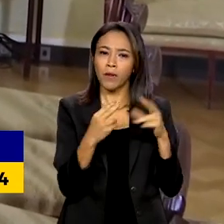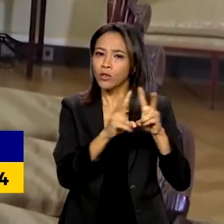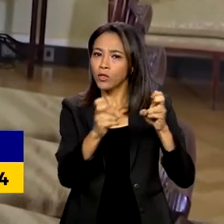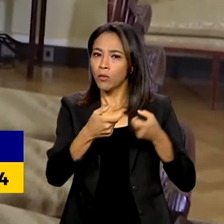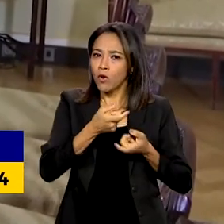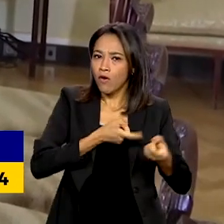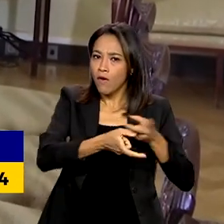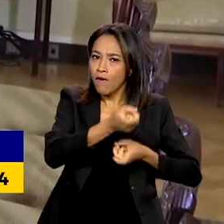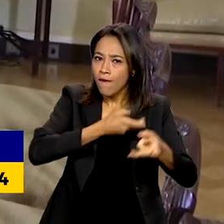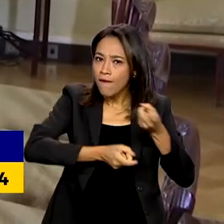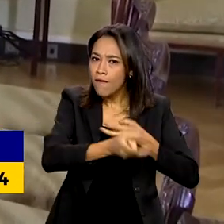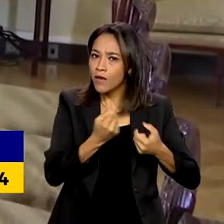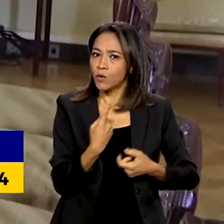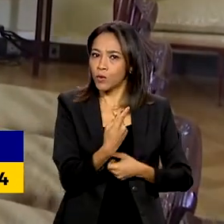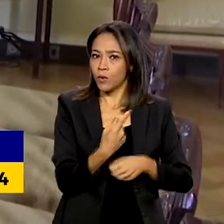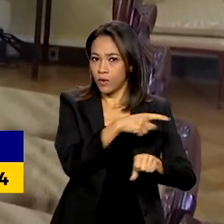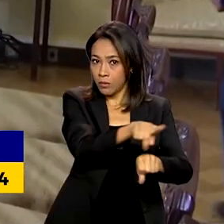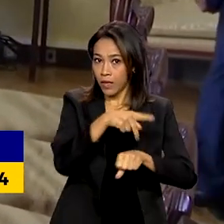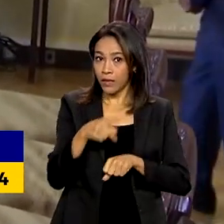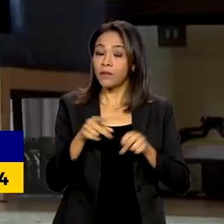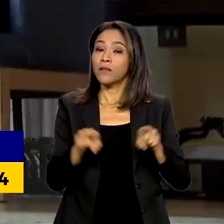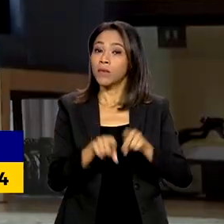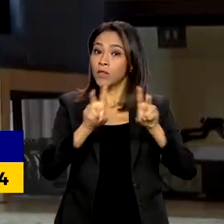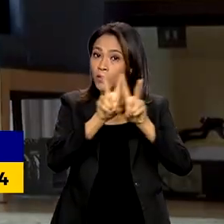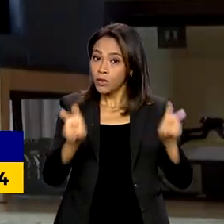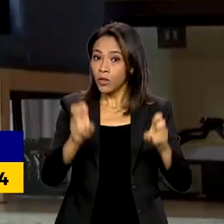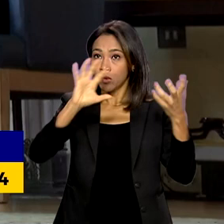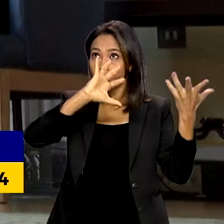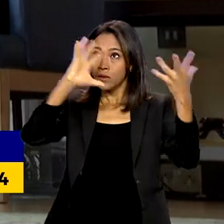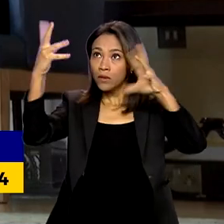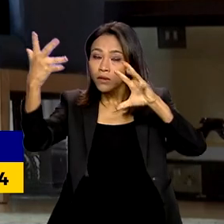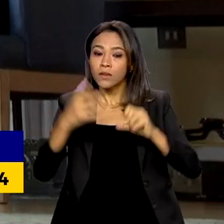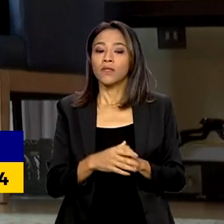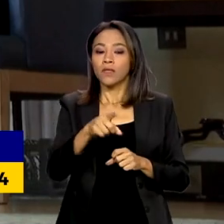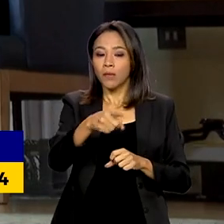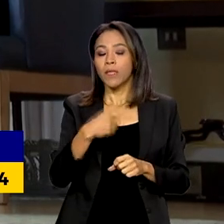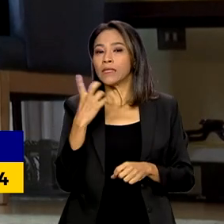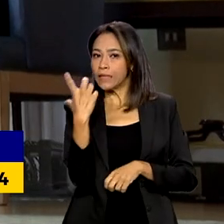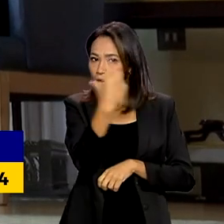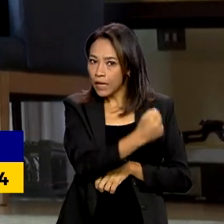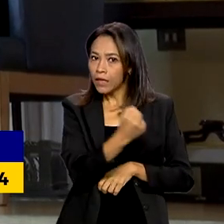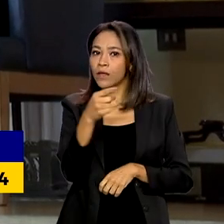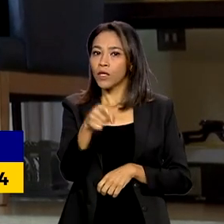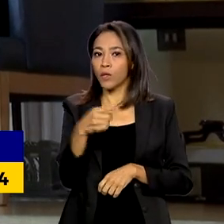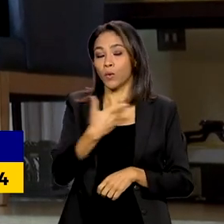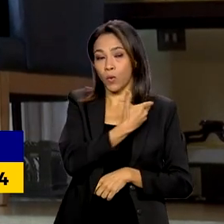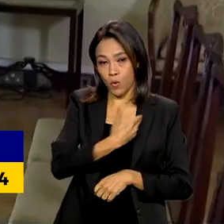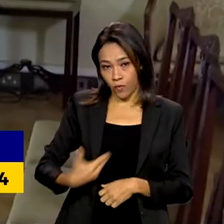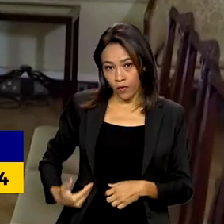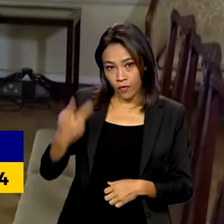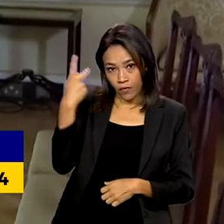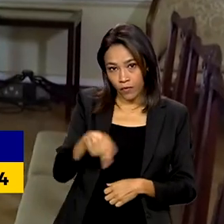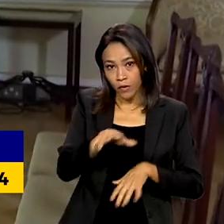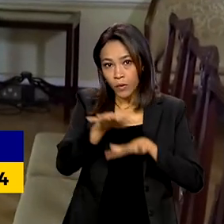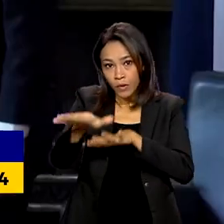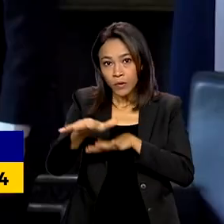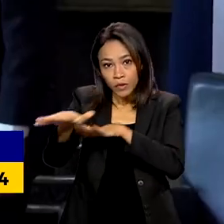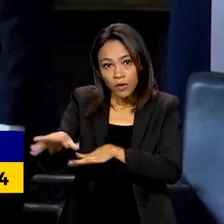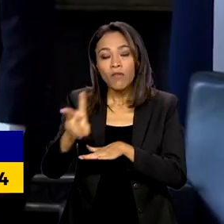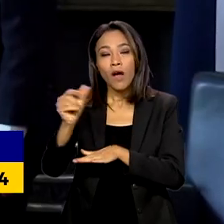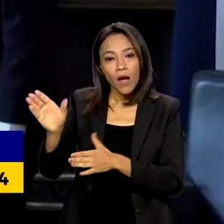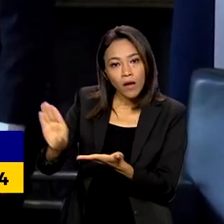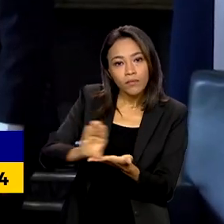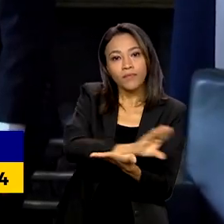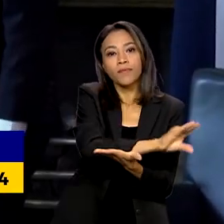entre os dois países e a questão climática do encontro saiu com a garantia de que o governo do Reino Unido vai contribuir com